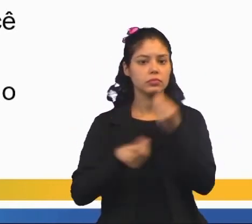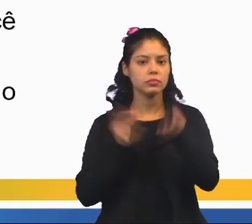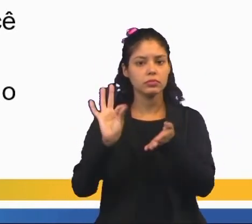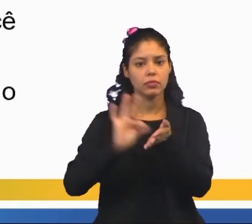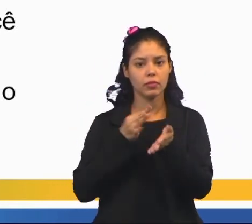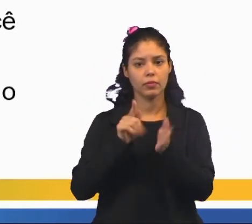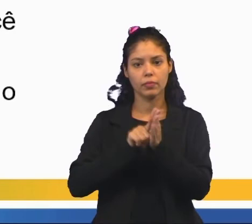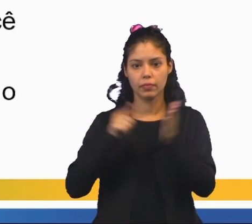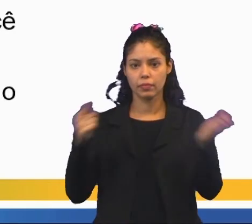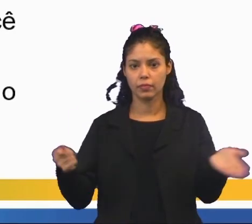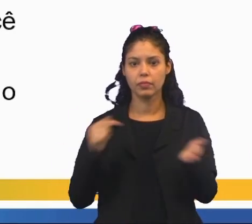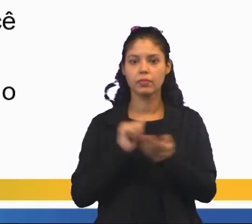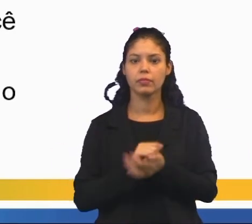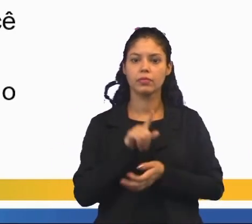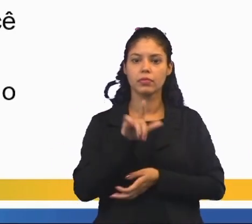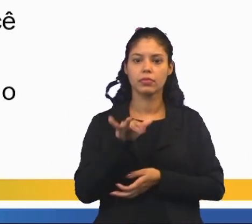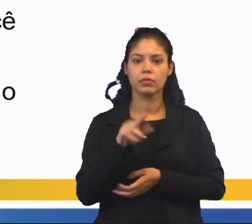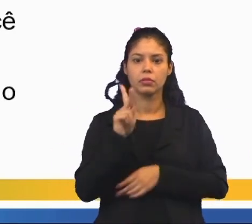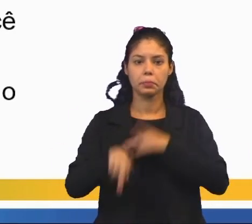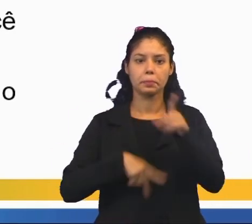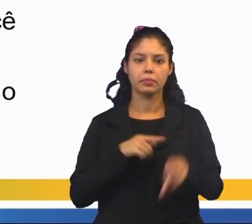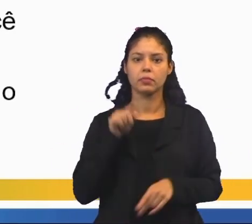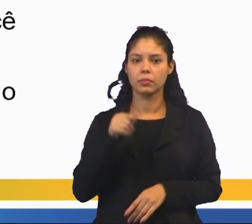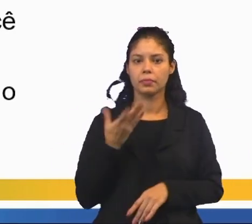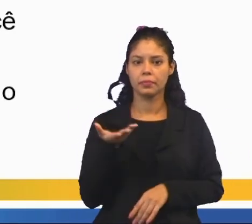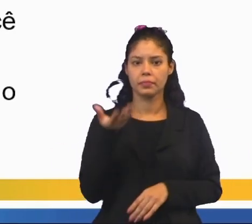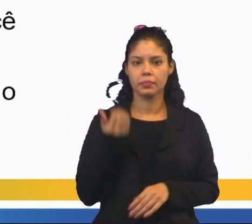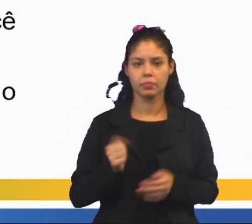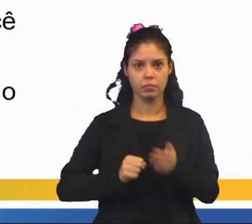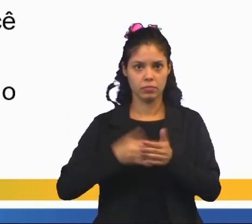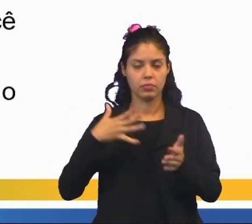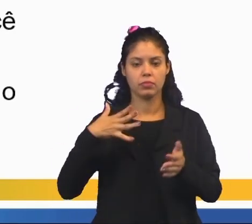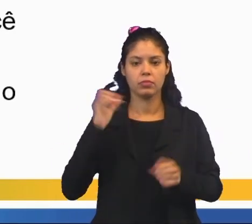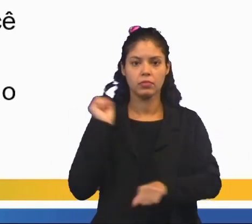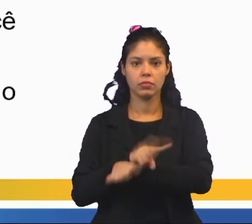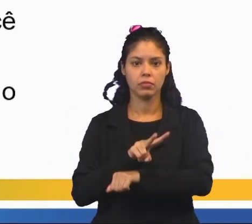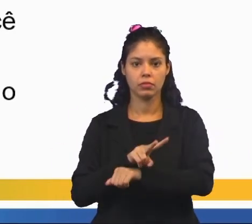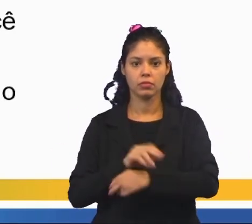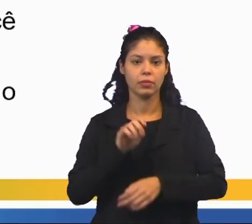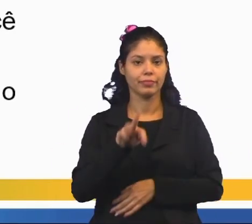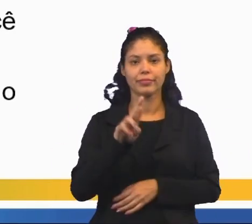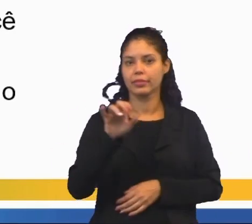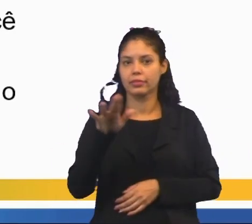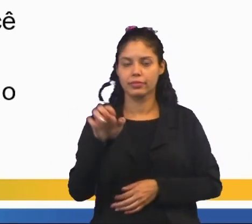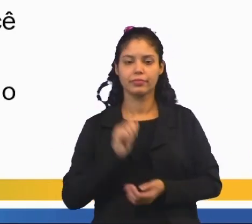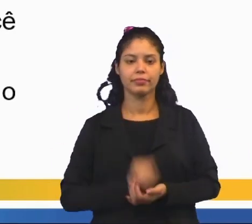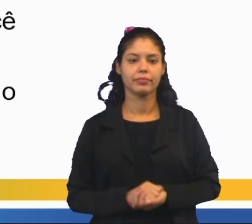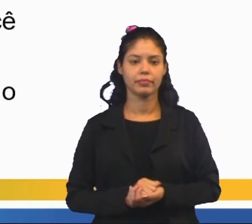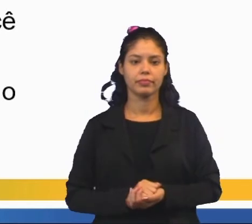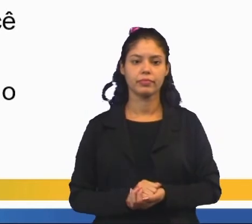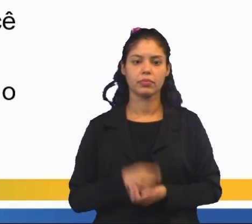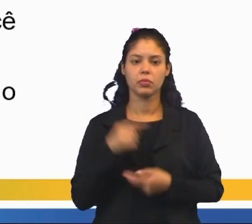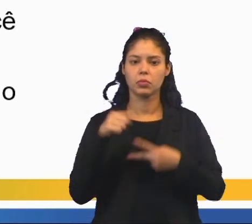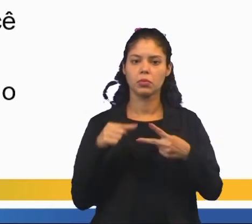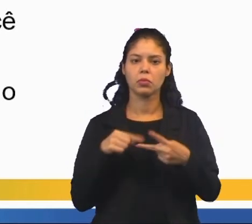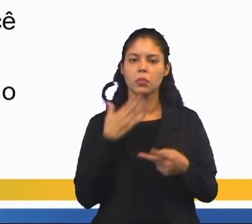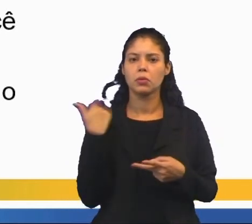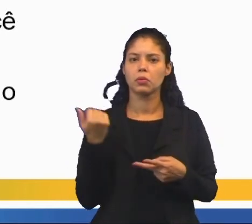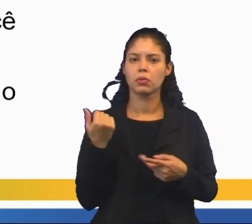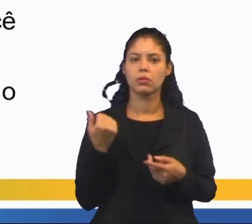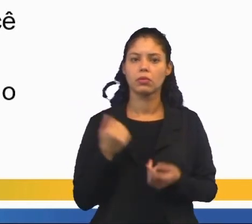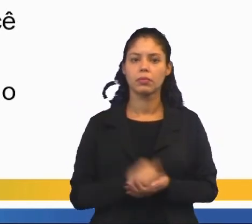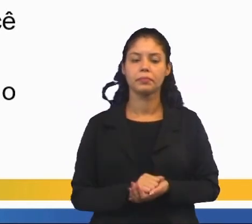como assinante de jornal Gazeta do Povo, você receberá muitas vantagens. Qual das duas aqui se encaixa